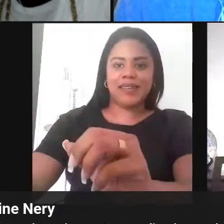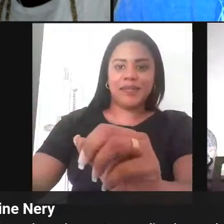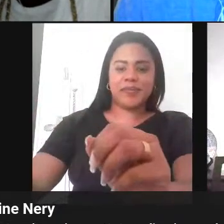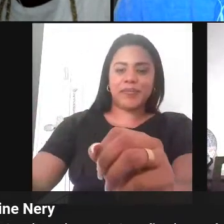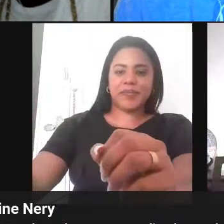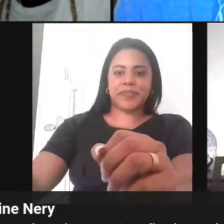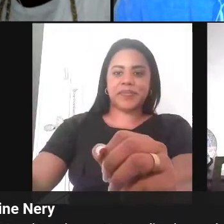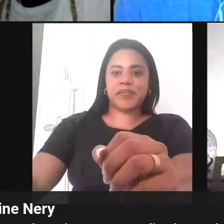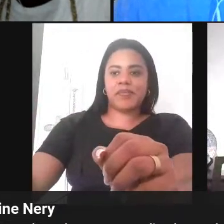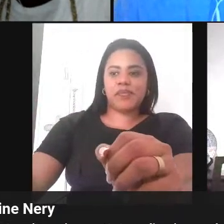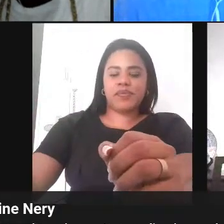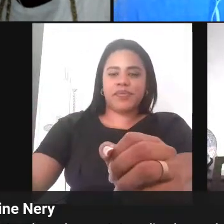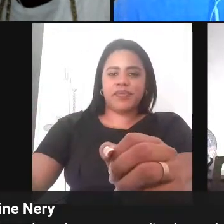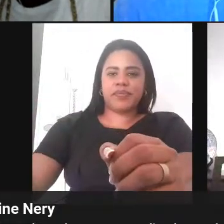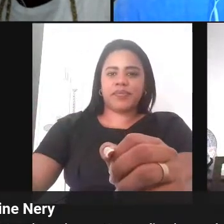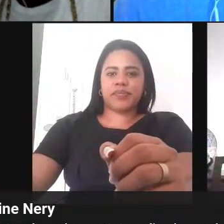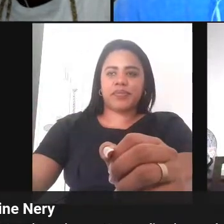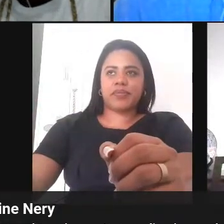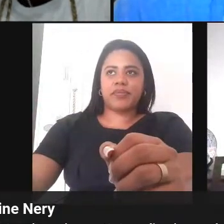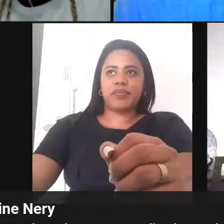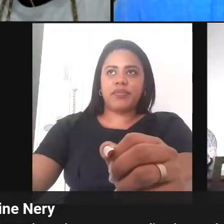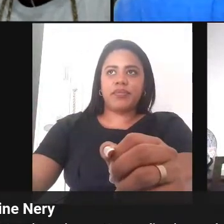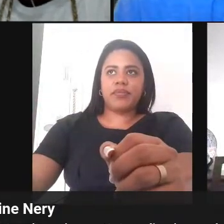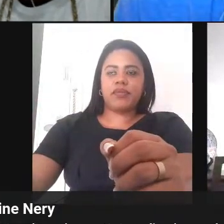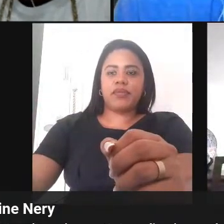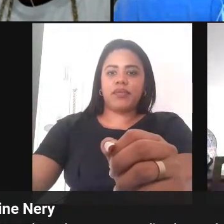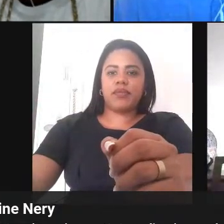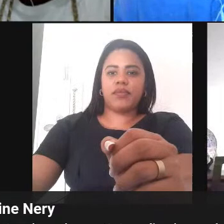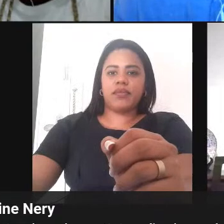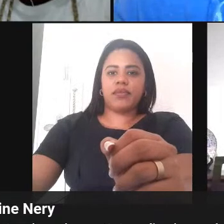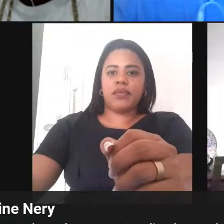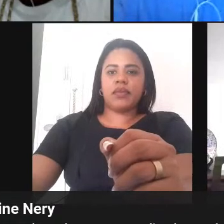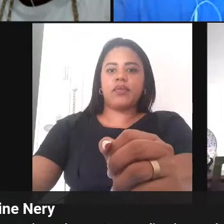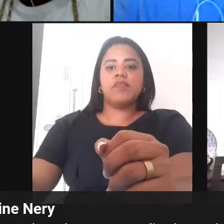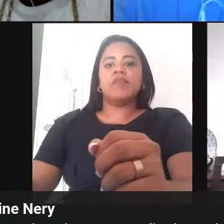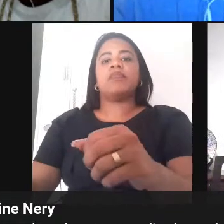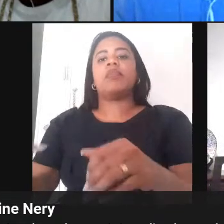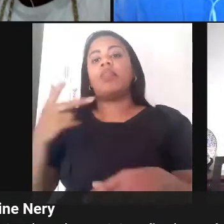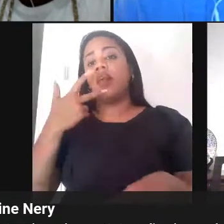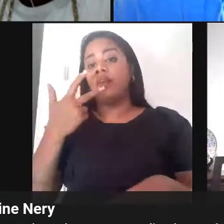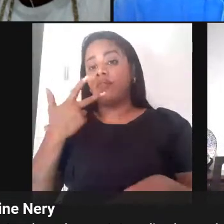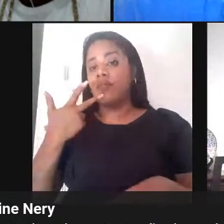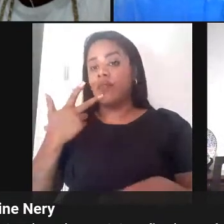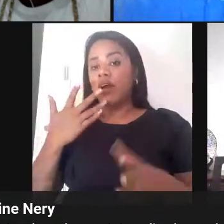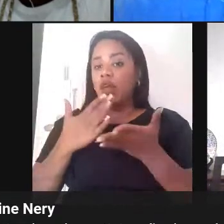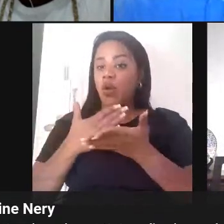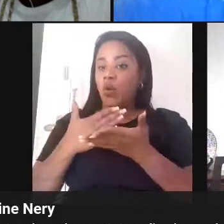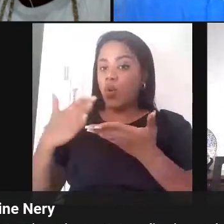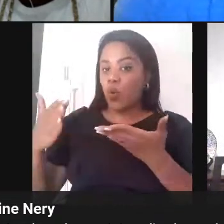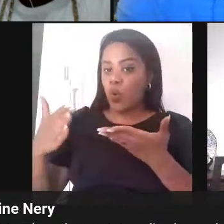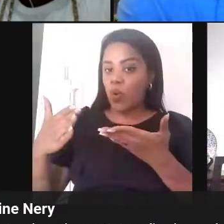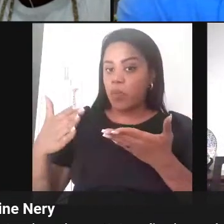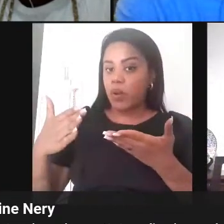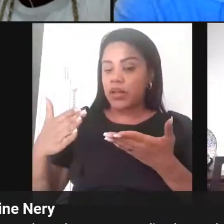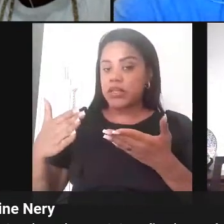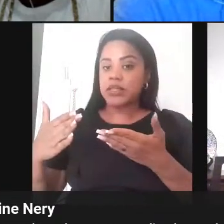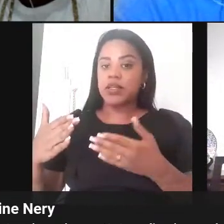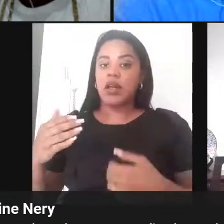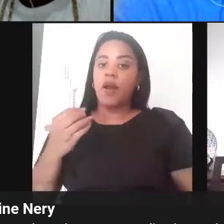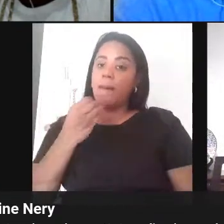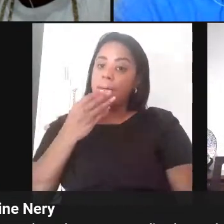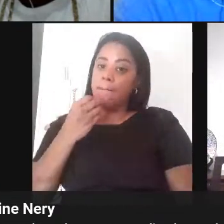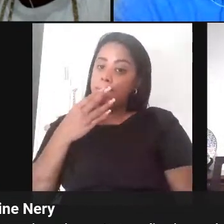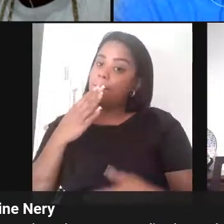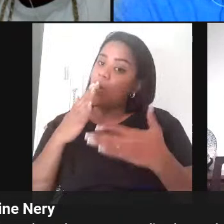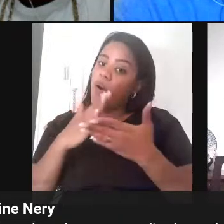Bom, eu começaria por Portagem de Orlando Mendes, que é um bom livro. É um dos